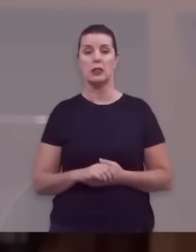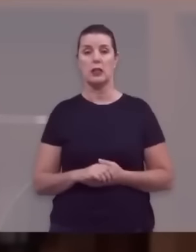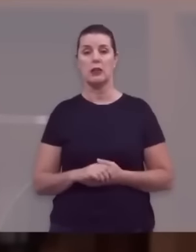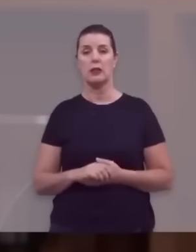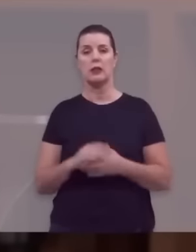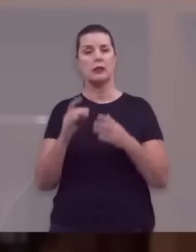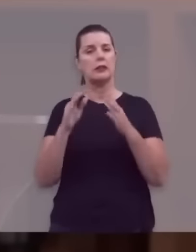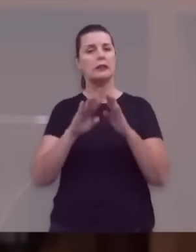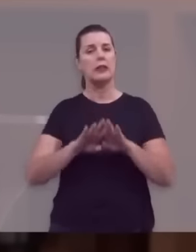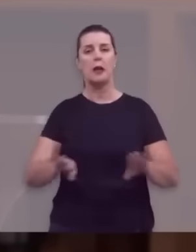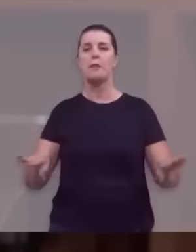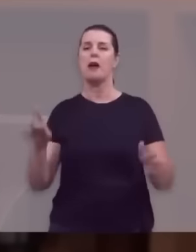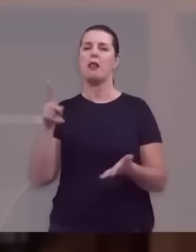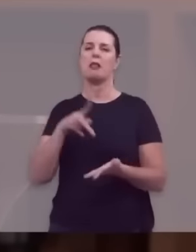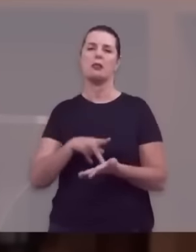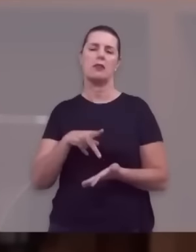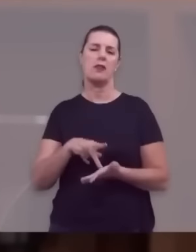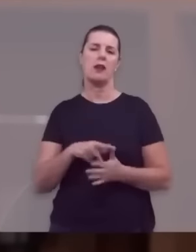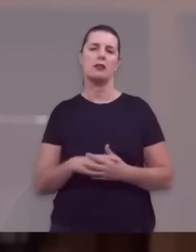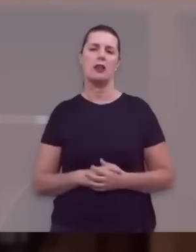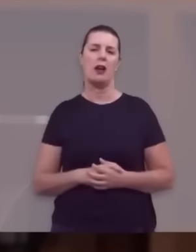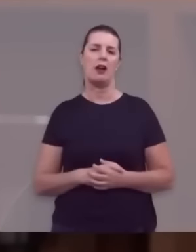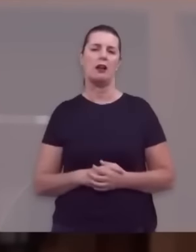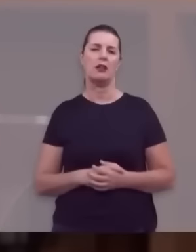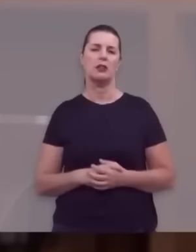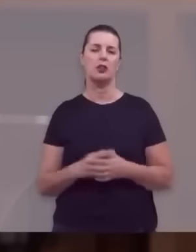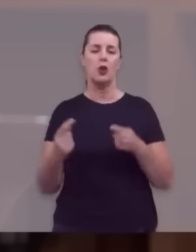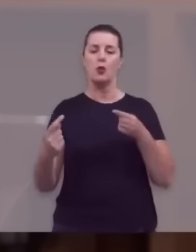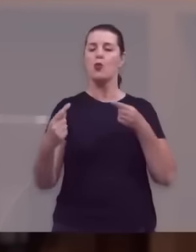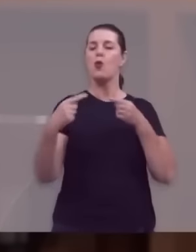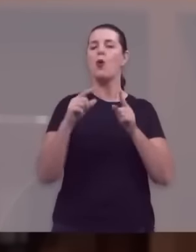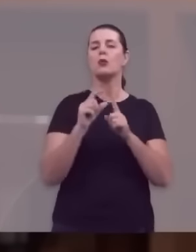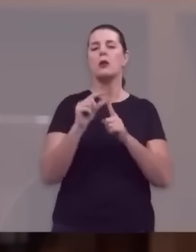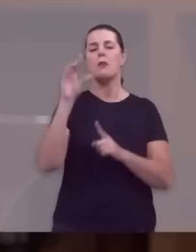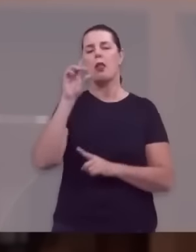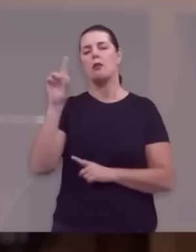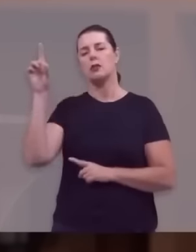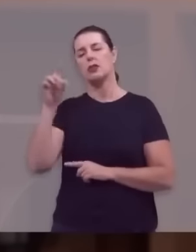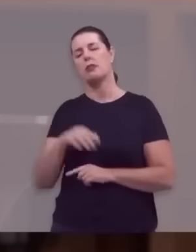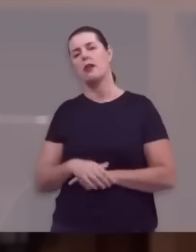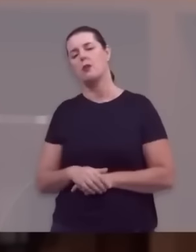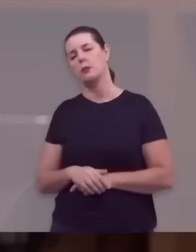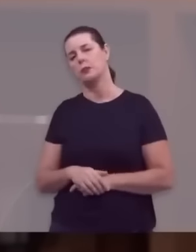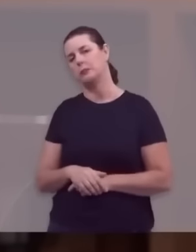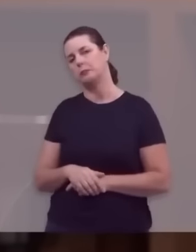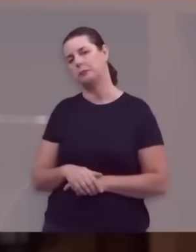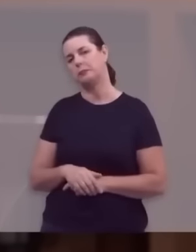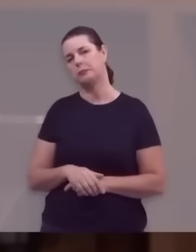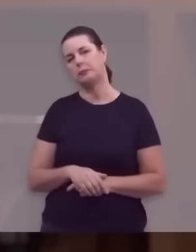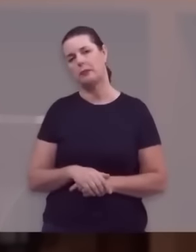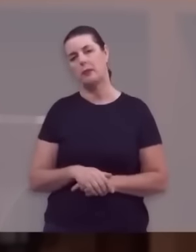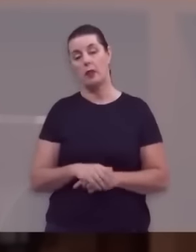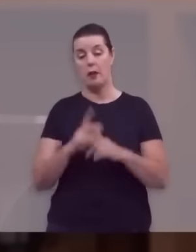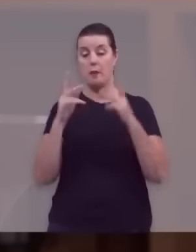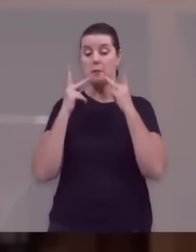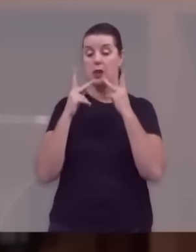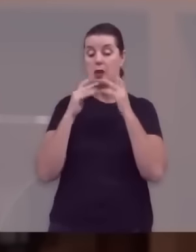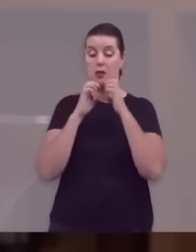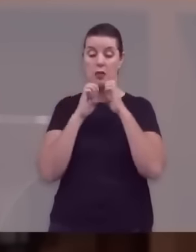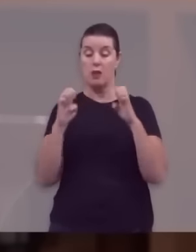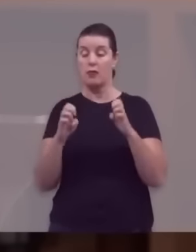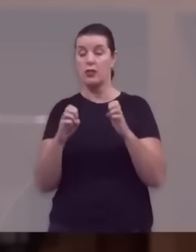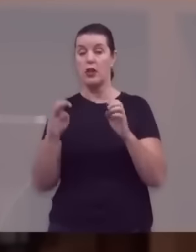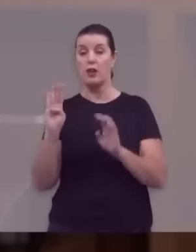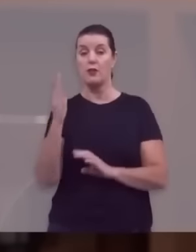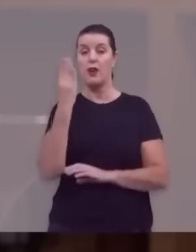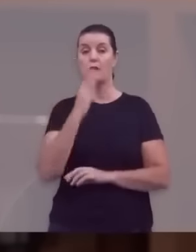divorciadas da verdade Na Contramão da palavra de Deus pregando um outro evangelho um